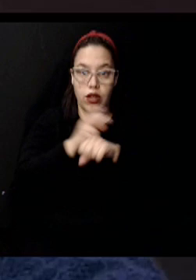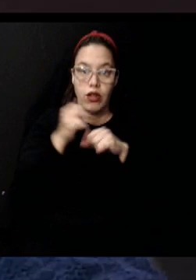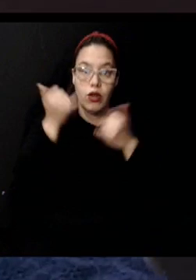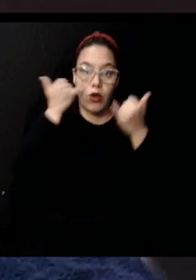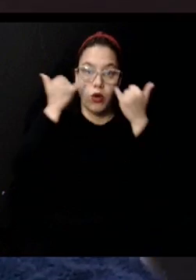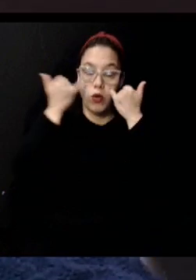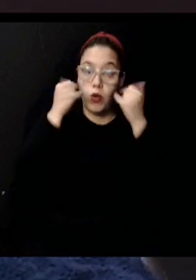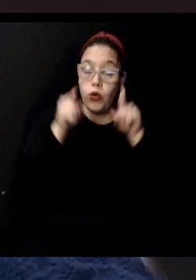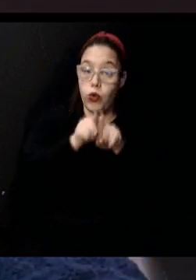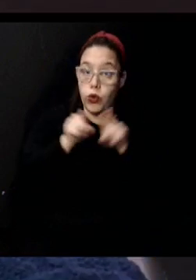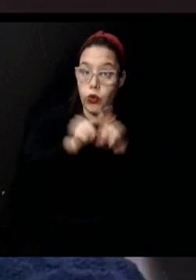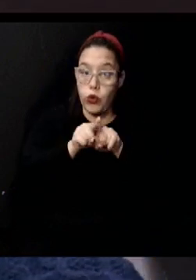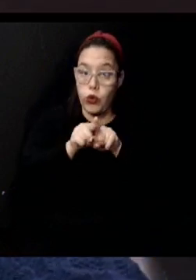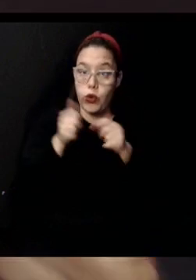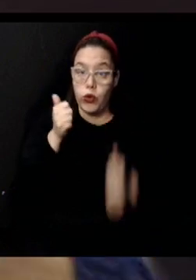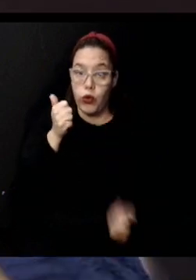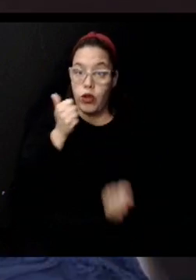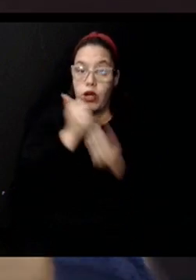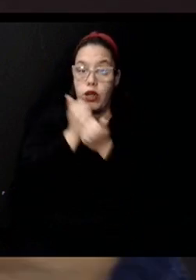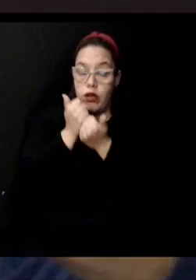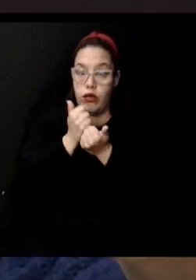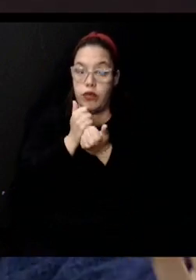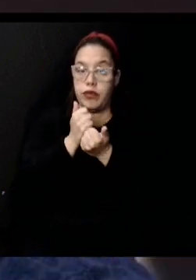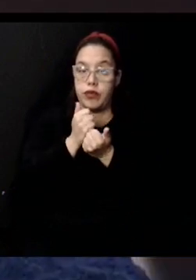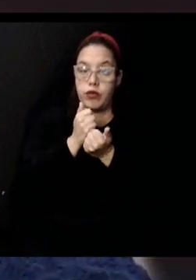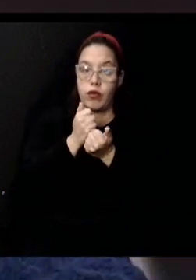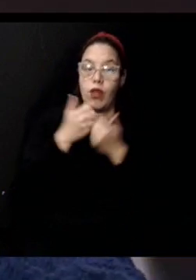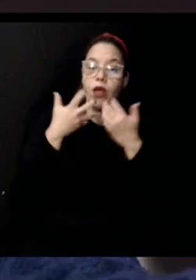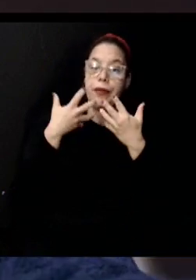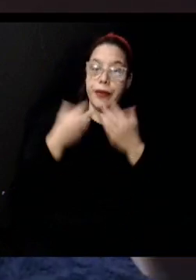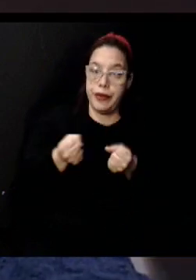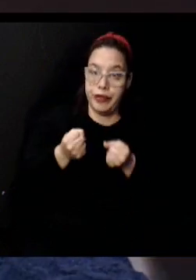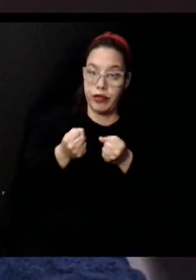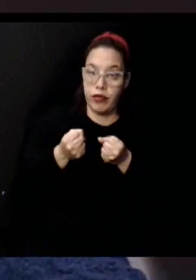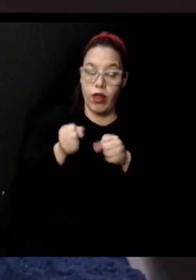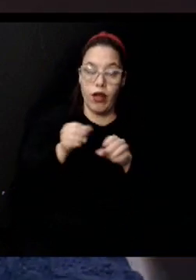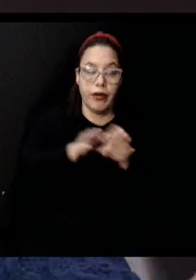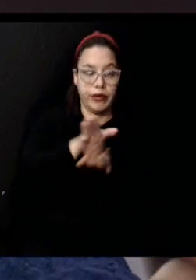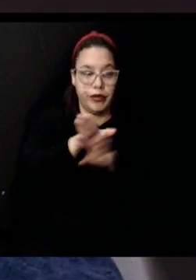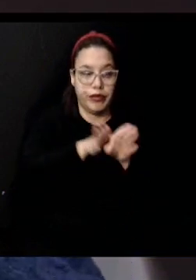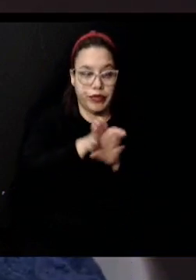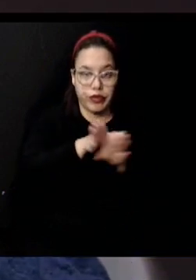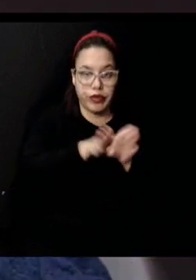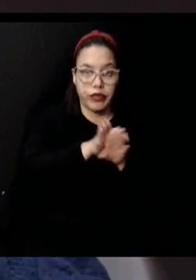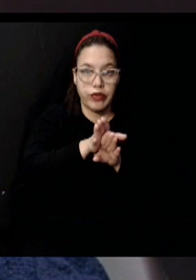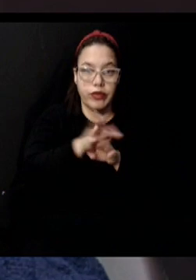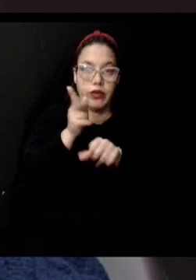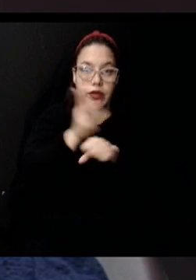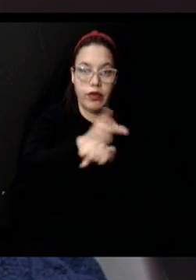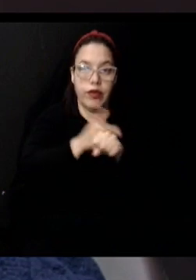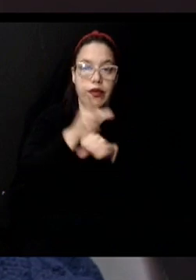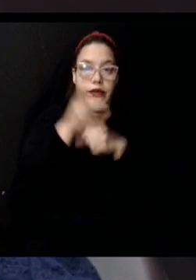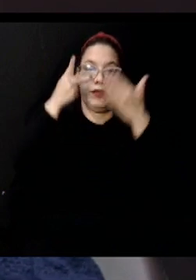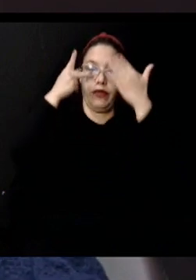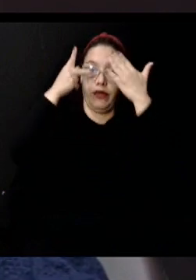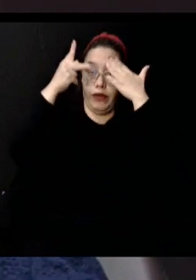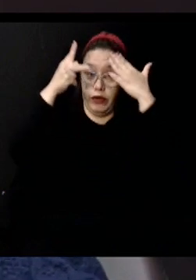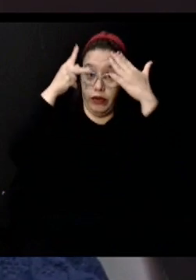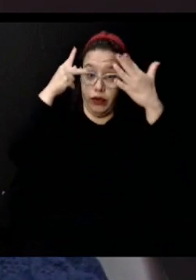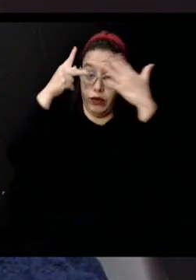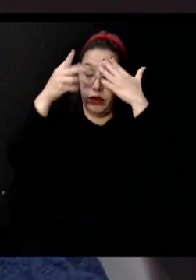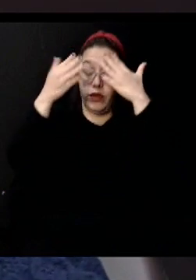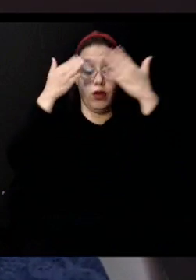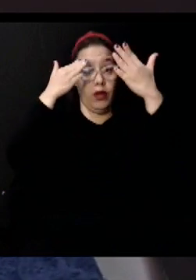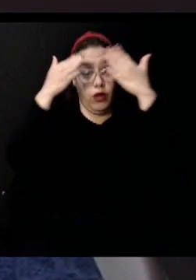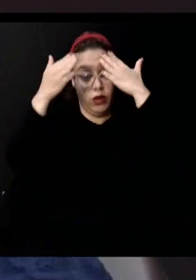dar esse suporte, para você acolher e orientar a pessoa a procurar um psiquiatra, a procurar um Uhum. psicólogo, um